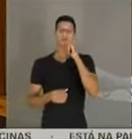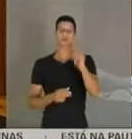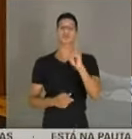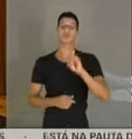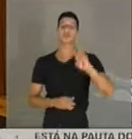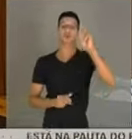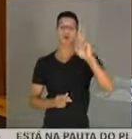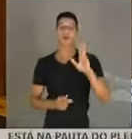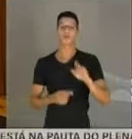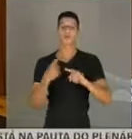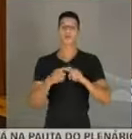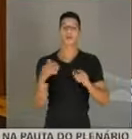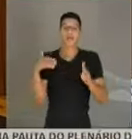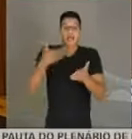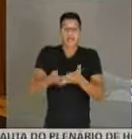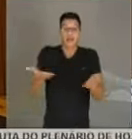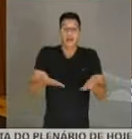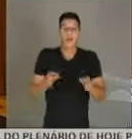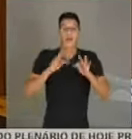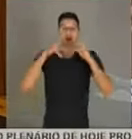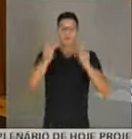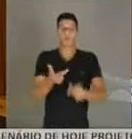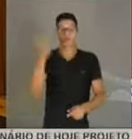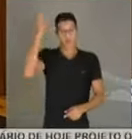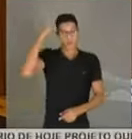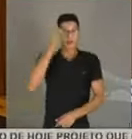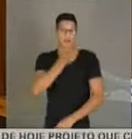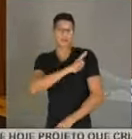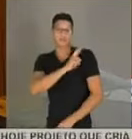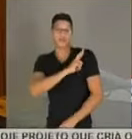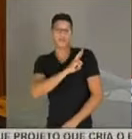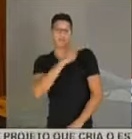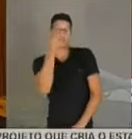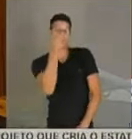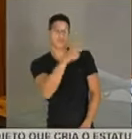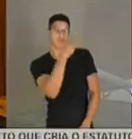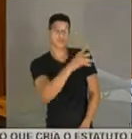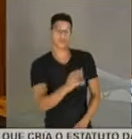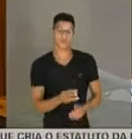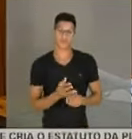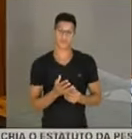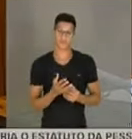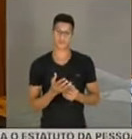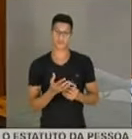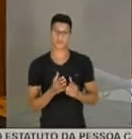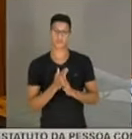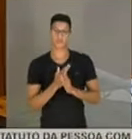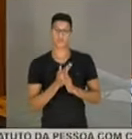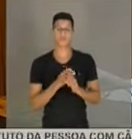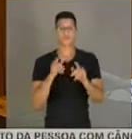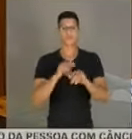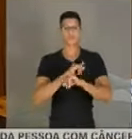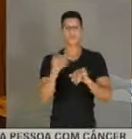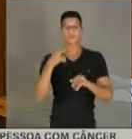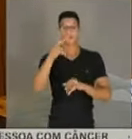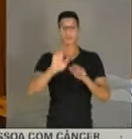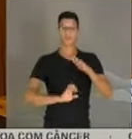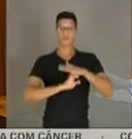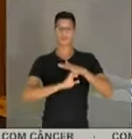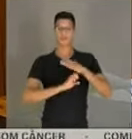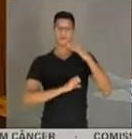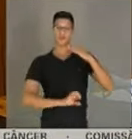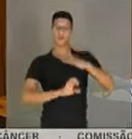doutor Maximiano, porque até agora toda a culpa e responsabilidade está caindo em cima de vossa senhoria e da sua empresa.